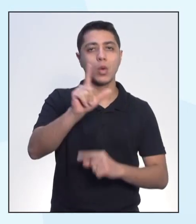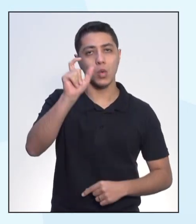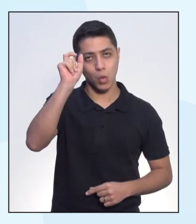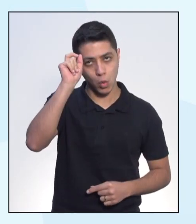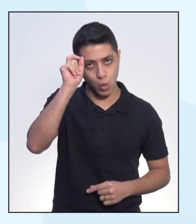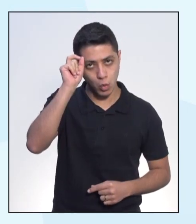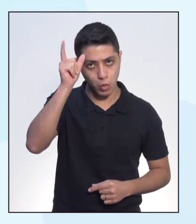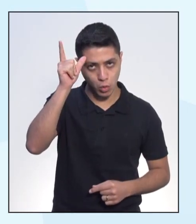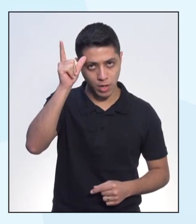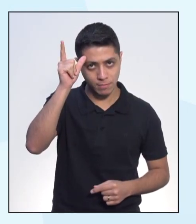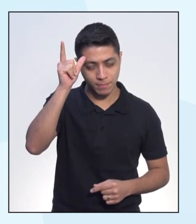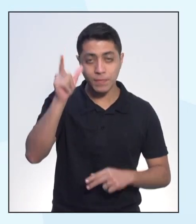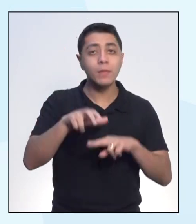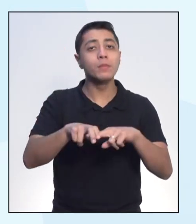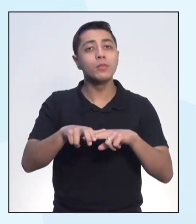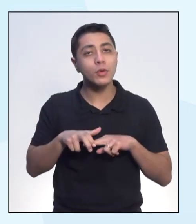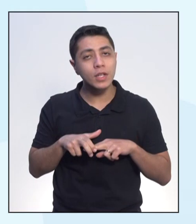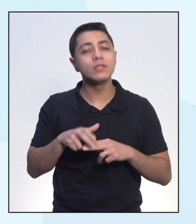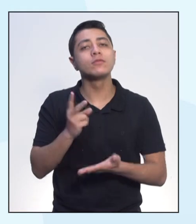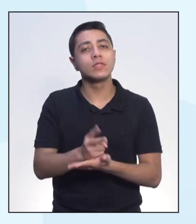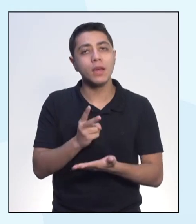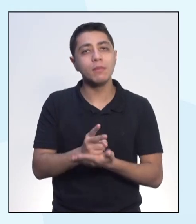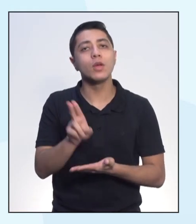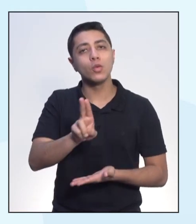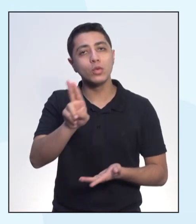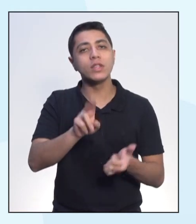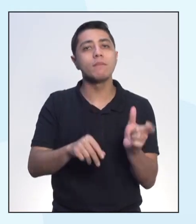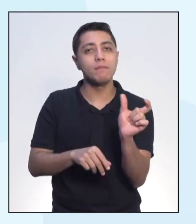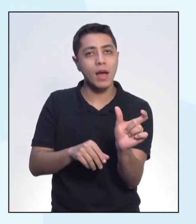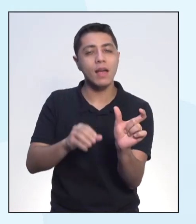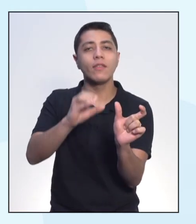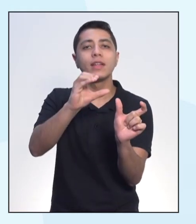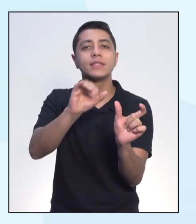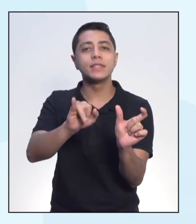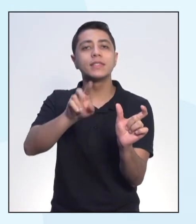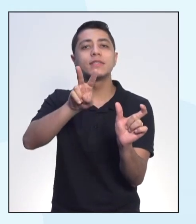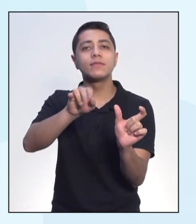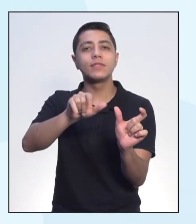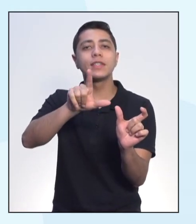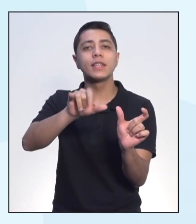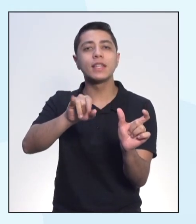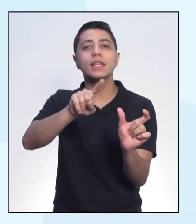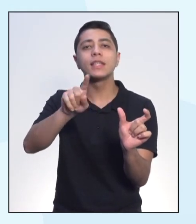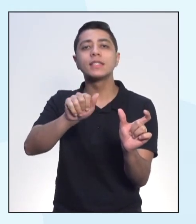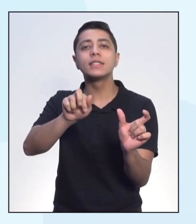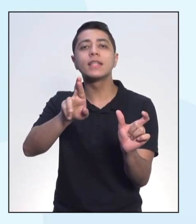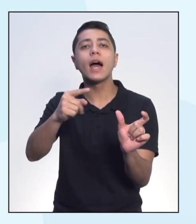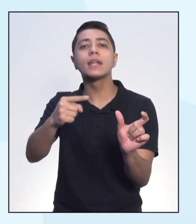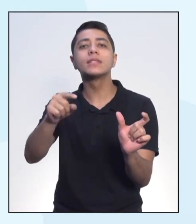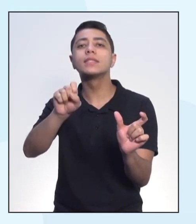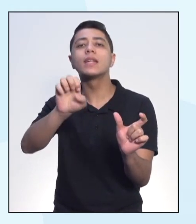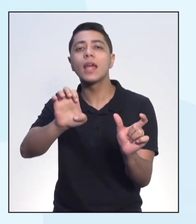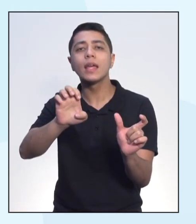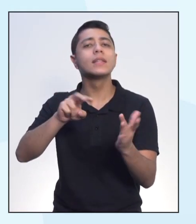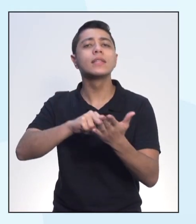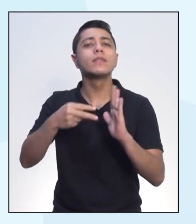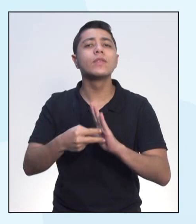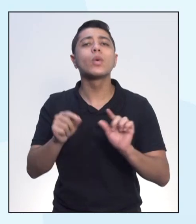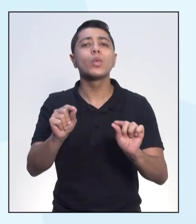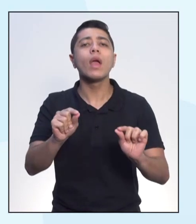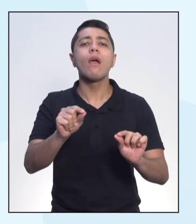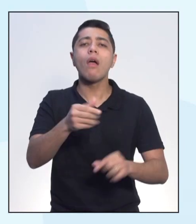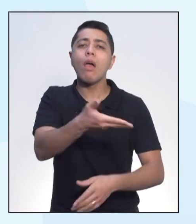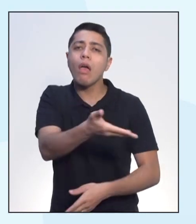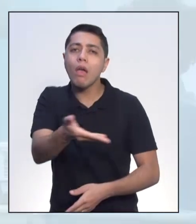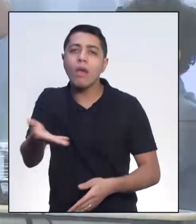comumente usa-se a expressão civilizar-se como parte de um possível processo de integração a um contexto específico